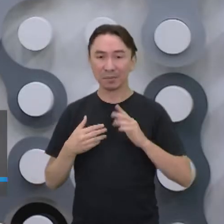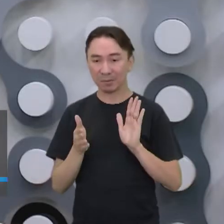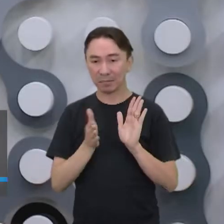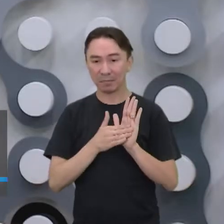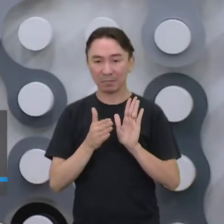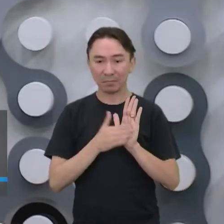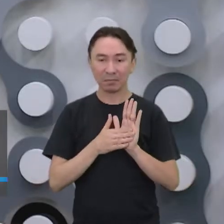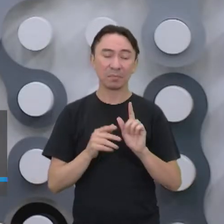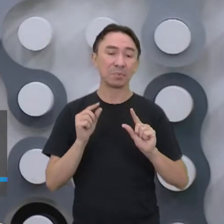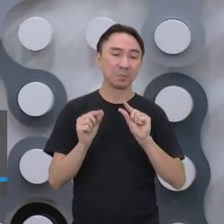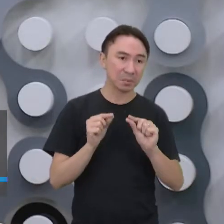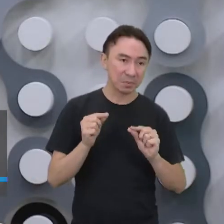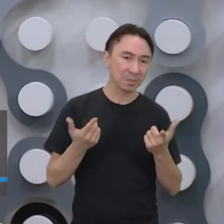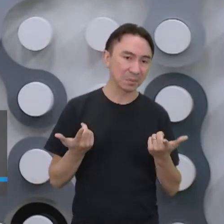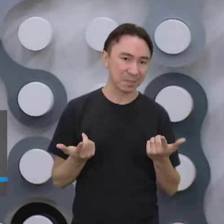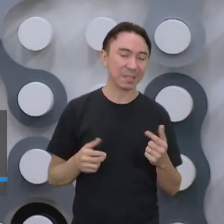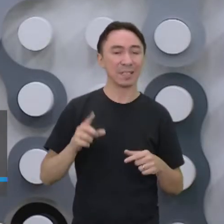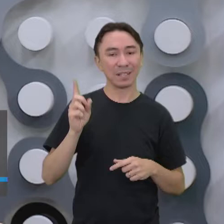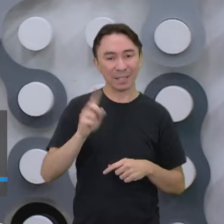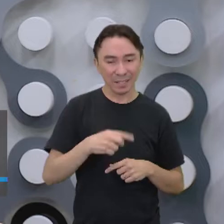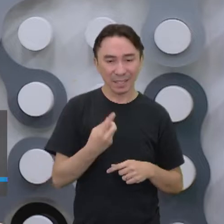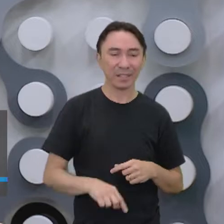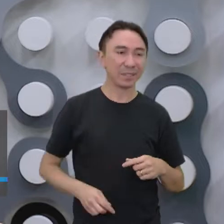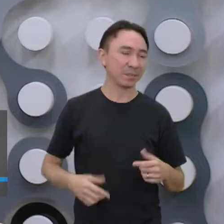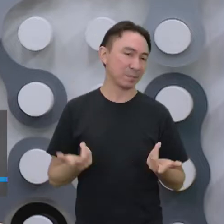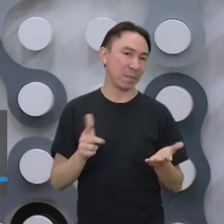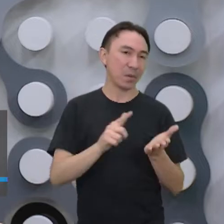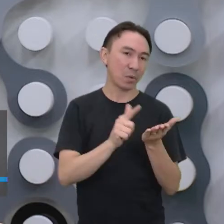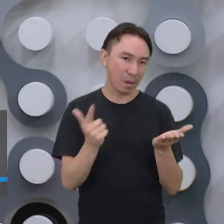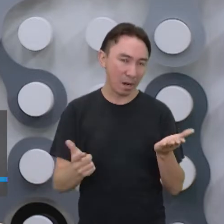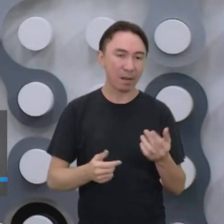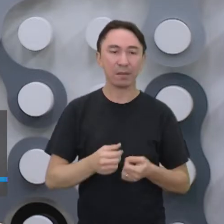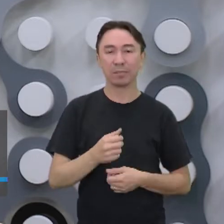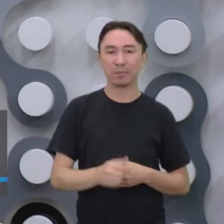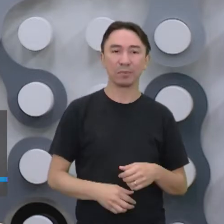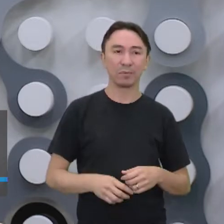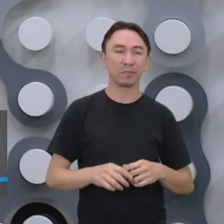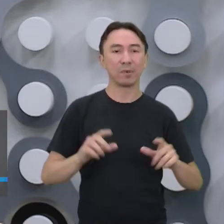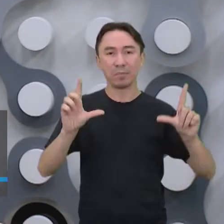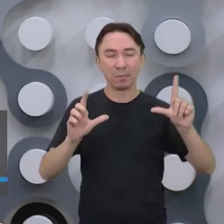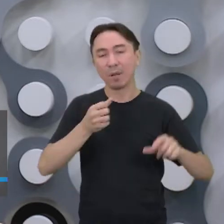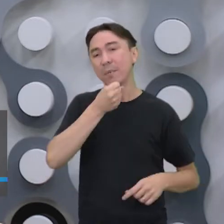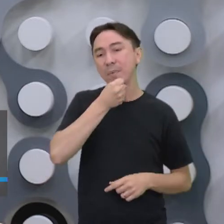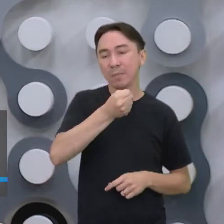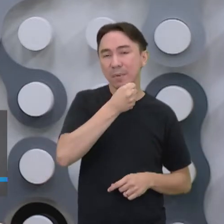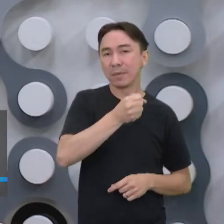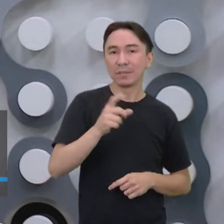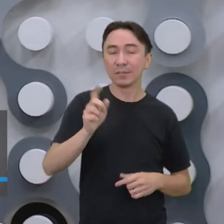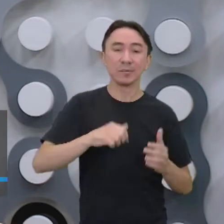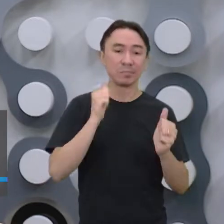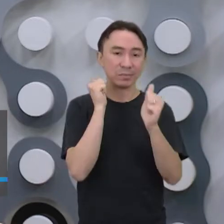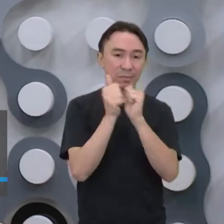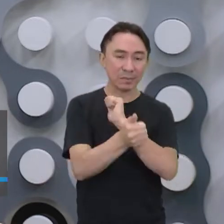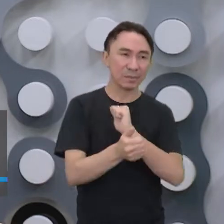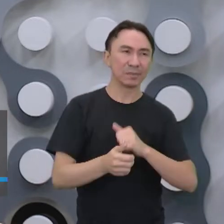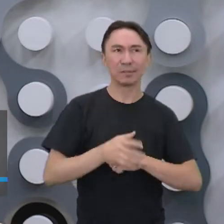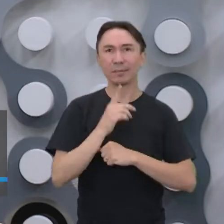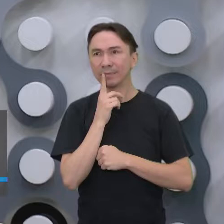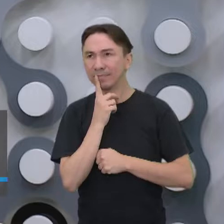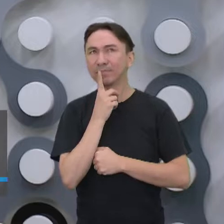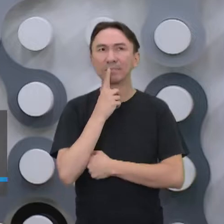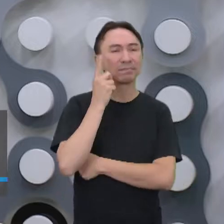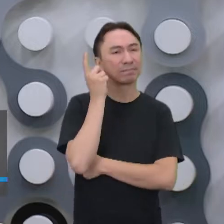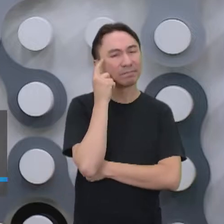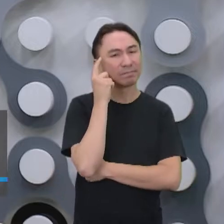jornalismo esportivo em que os nossos estudantes criariam. E aí eu pensei, se nós temos a possibilidade, por que não pensarmos aí em